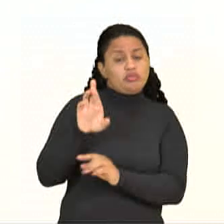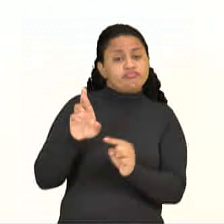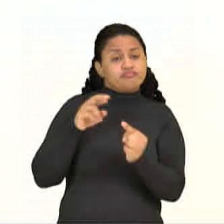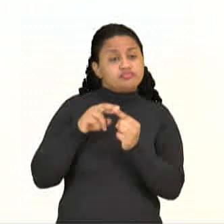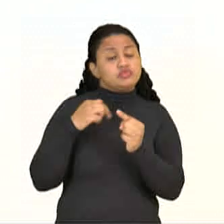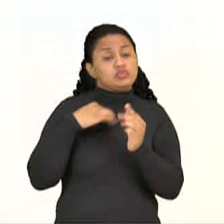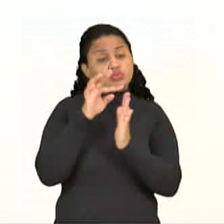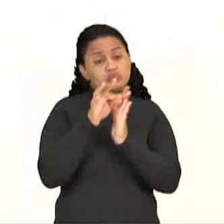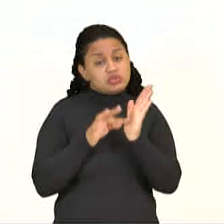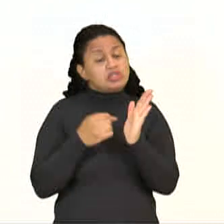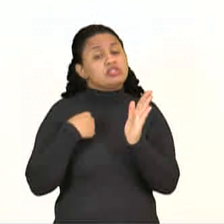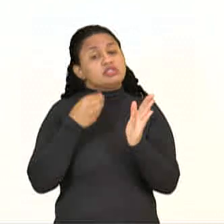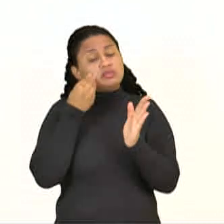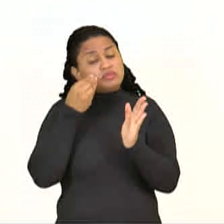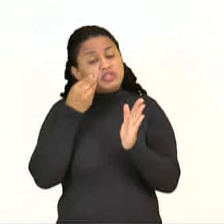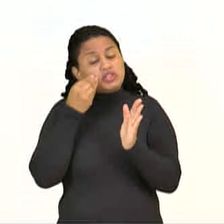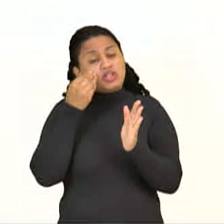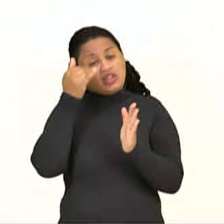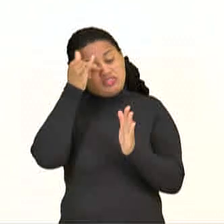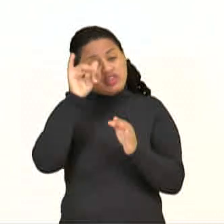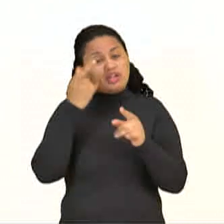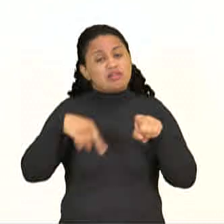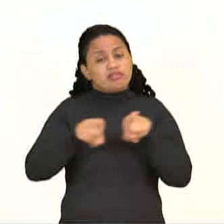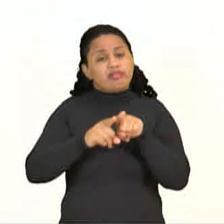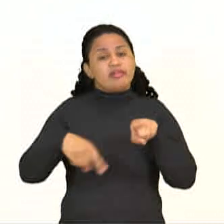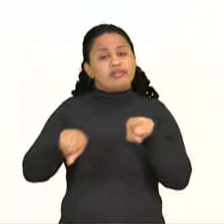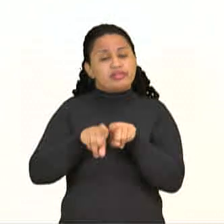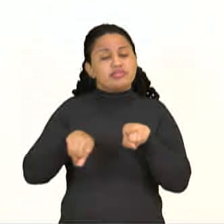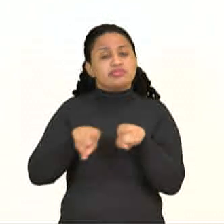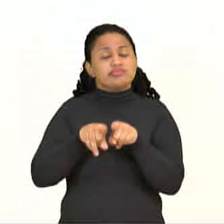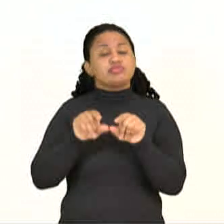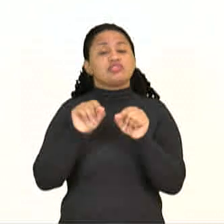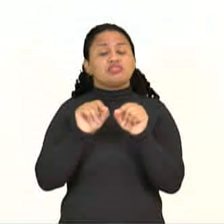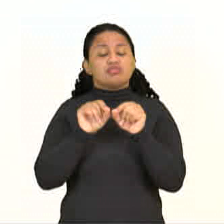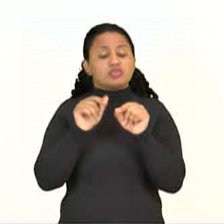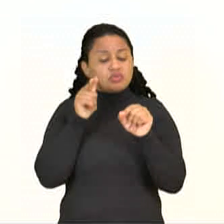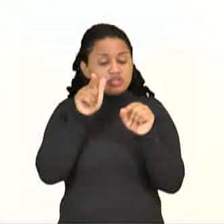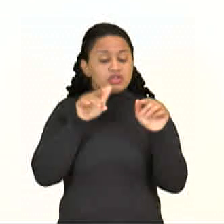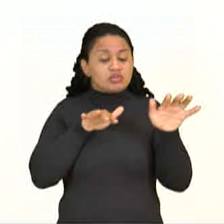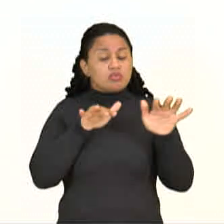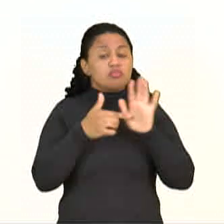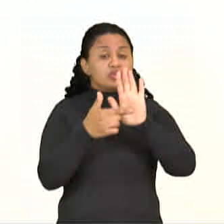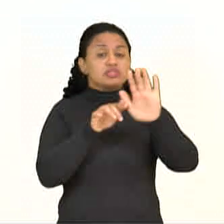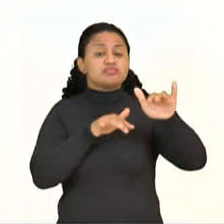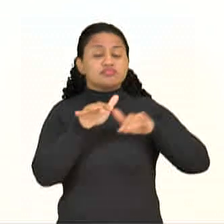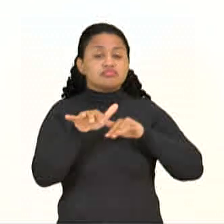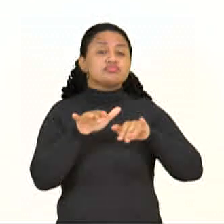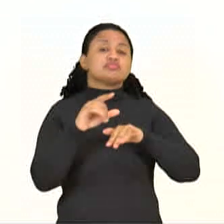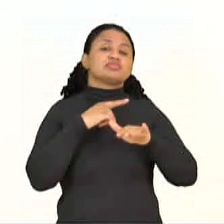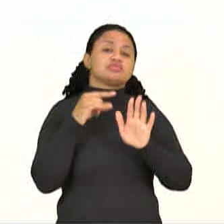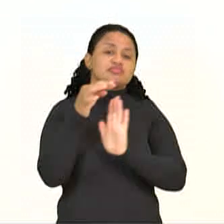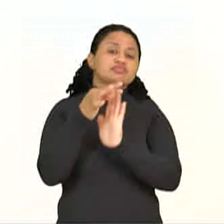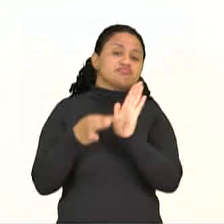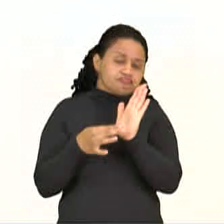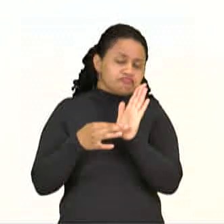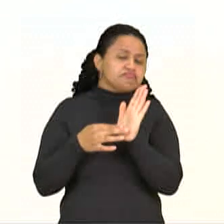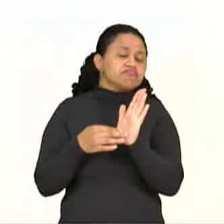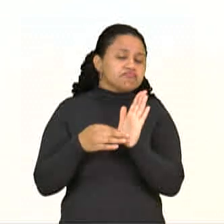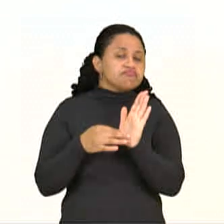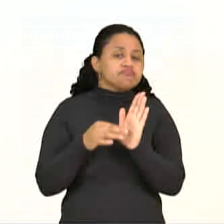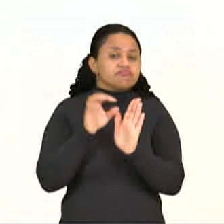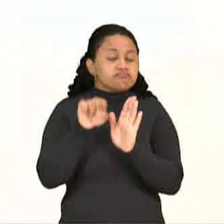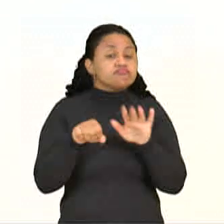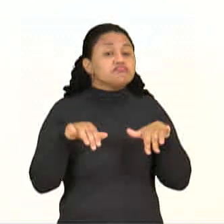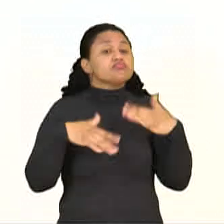evitando repetições cansativas e articulando os movimentos do texto. Sim, o texto faz movimento, né? Apesar